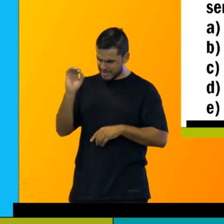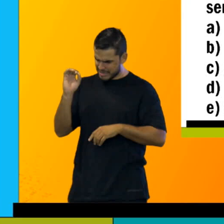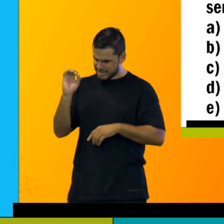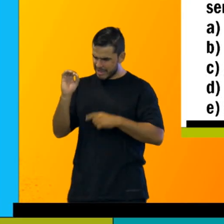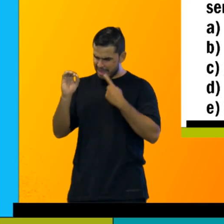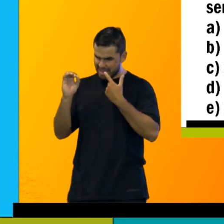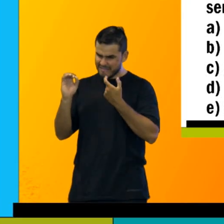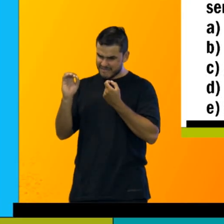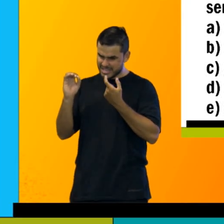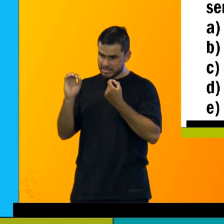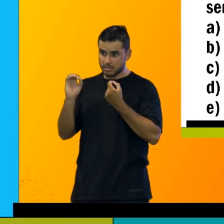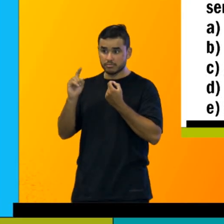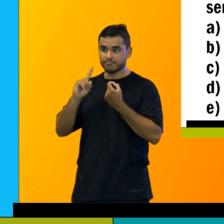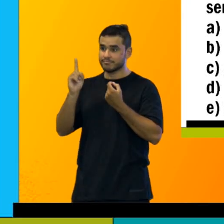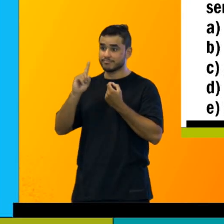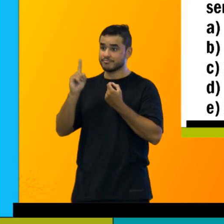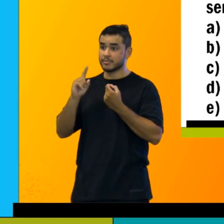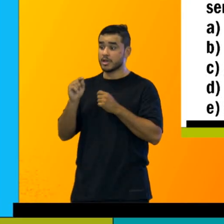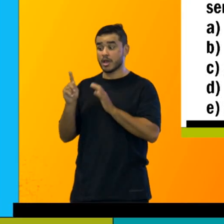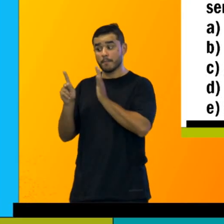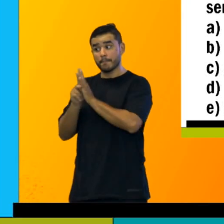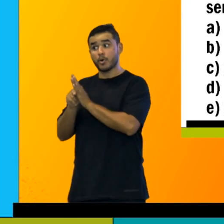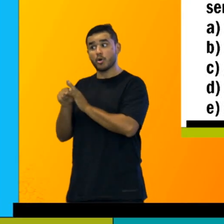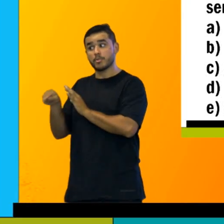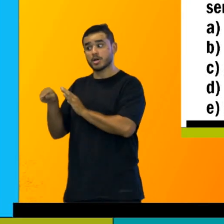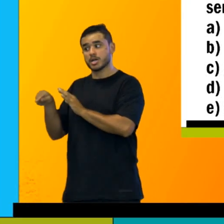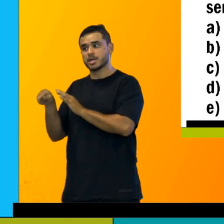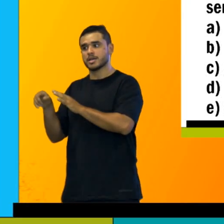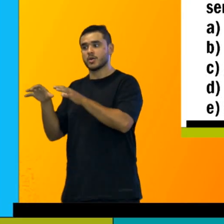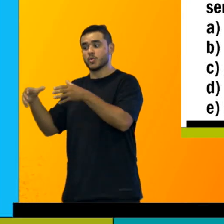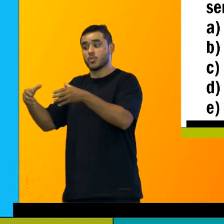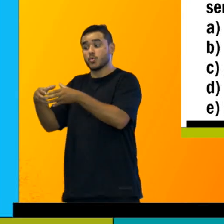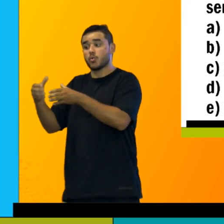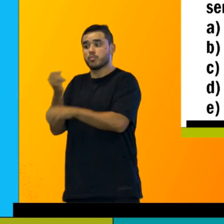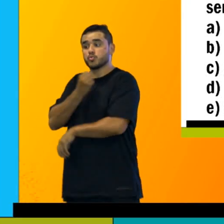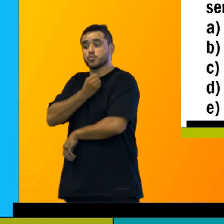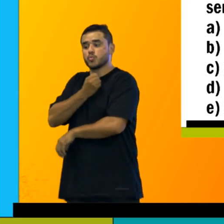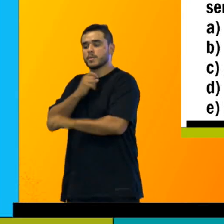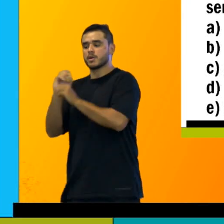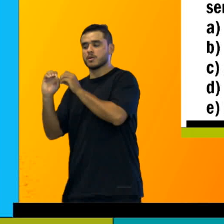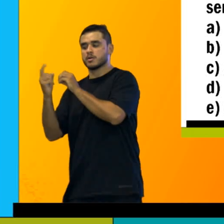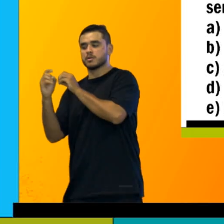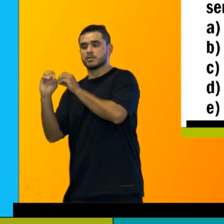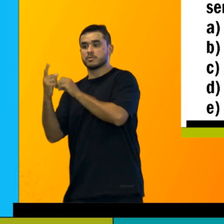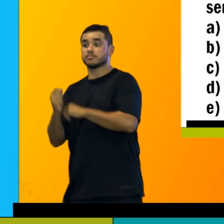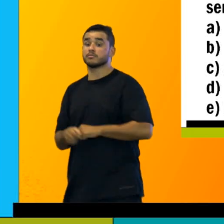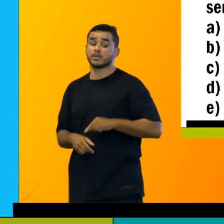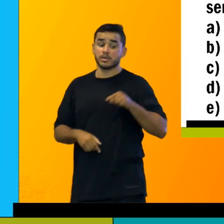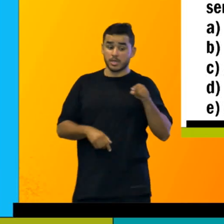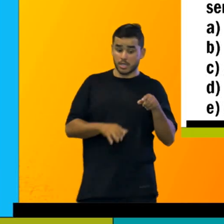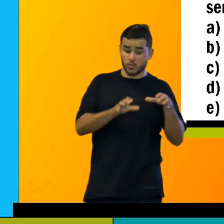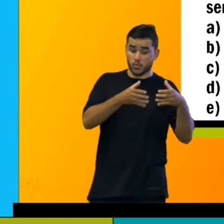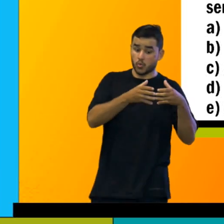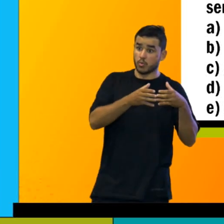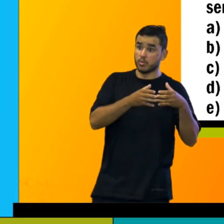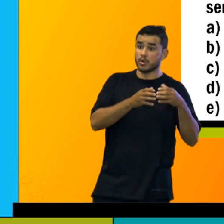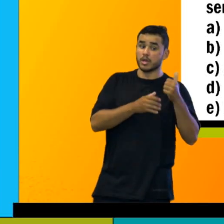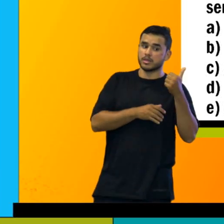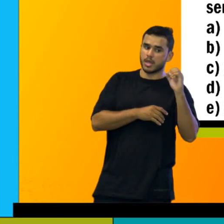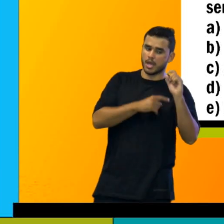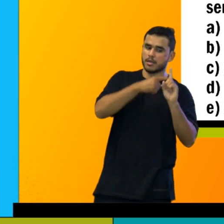binário, pessoal? No binário. Se fosse no decimal, quanto era 10 mais 10?